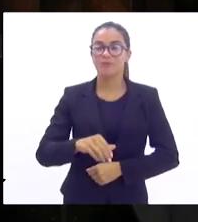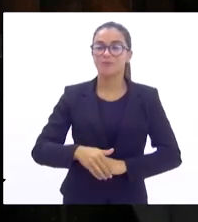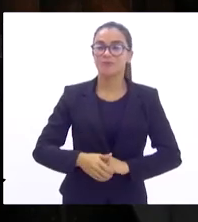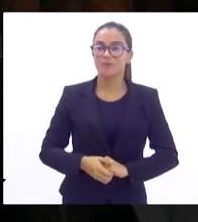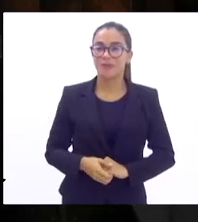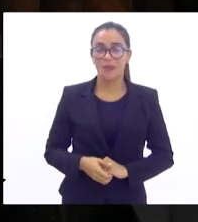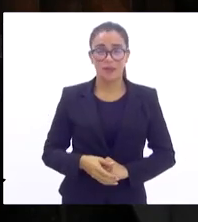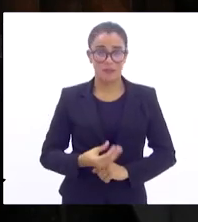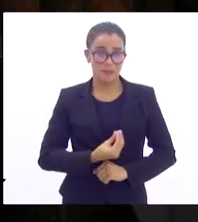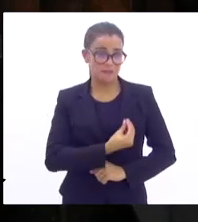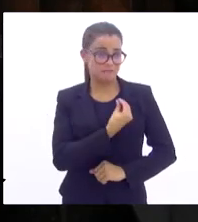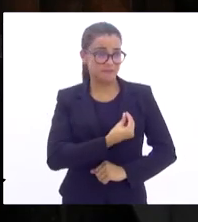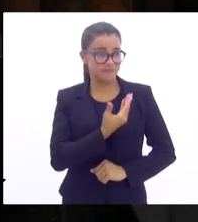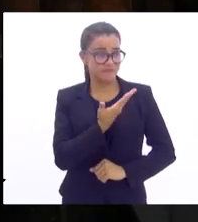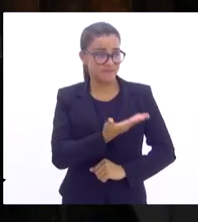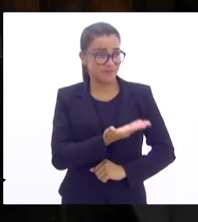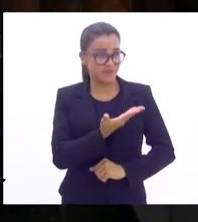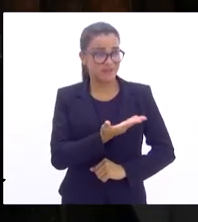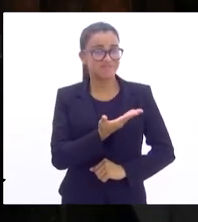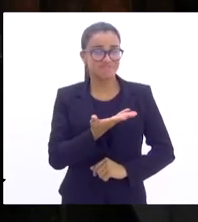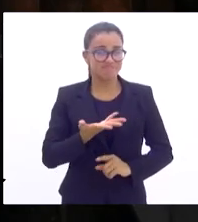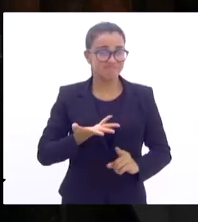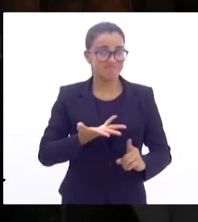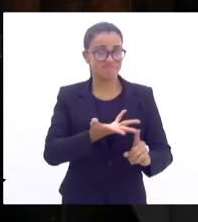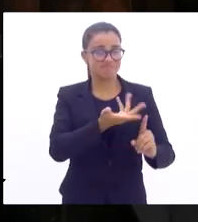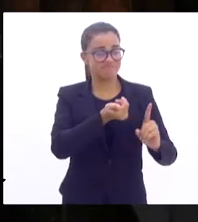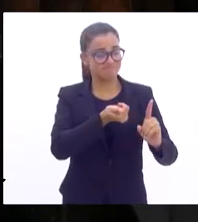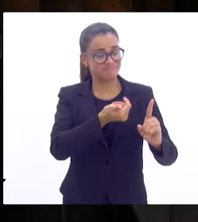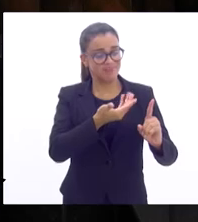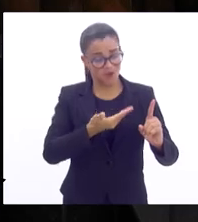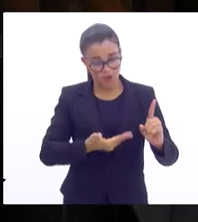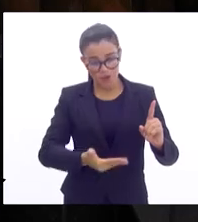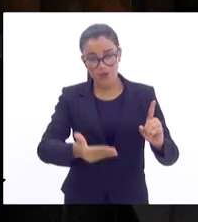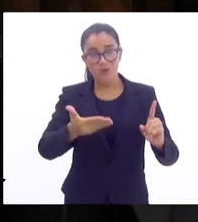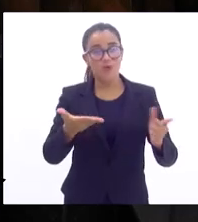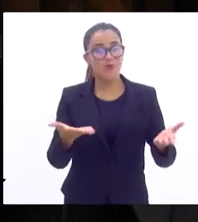de vossa excelência a partir de hoje